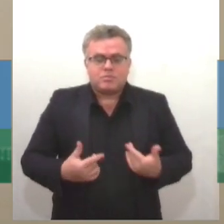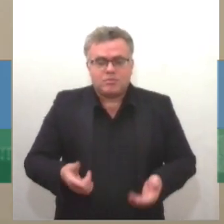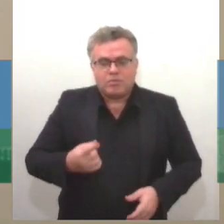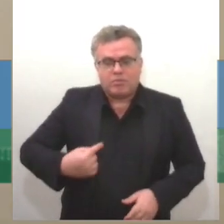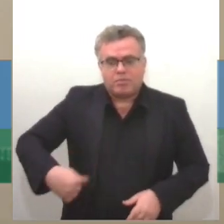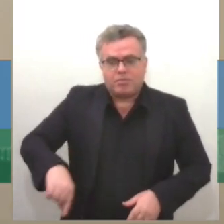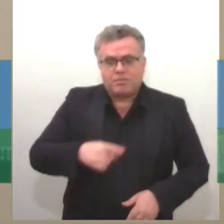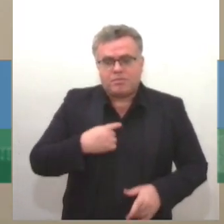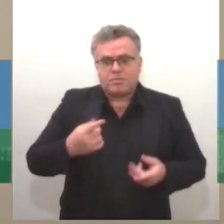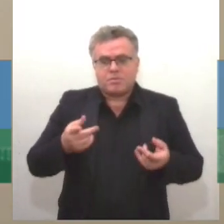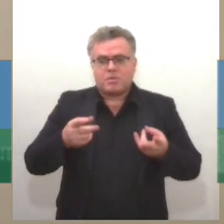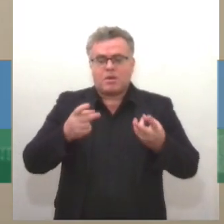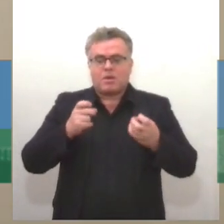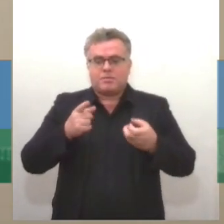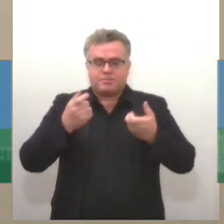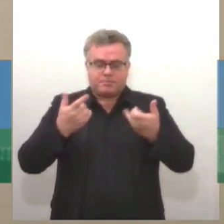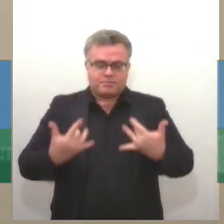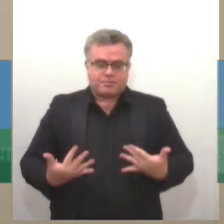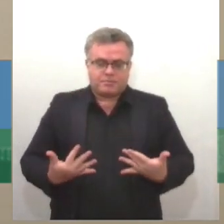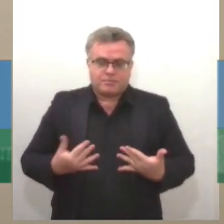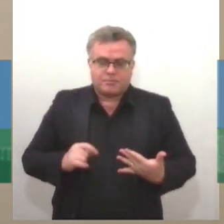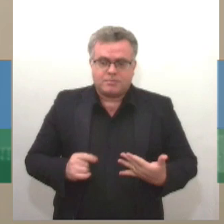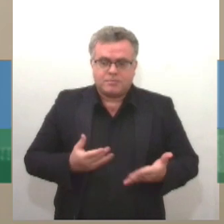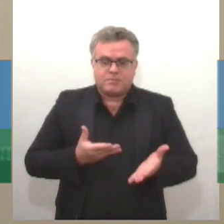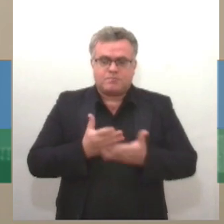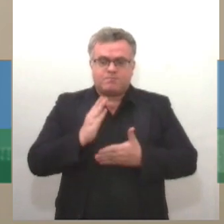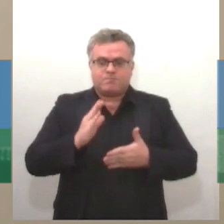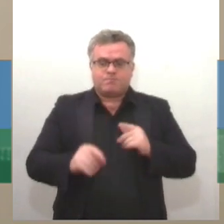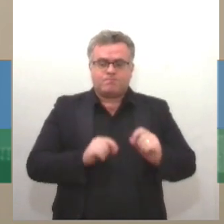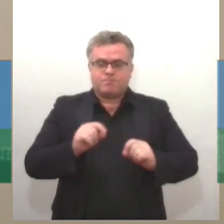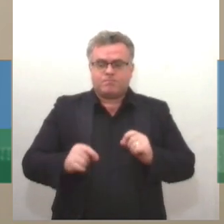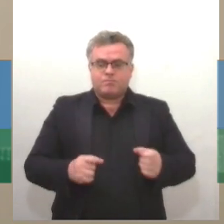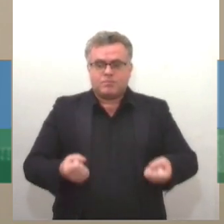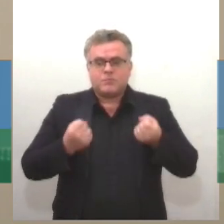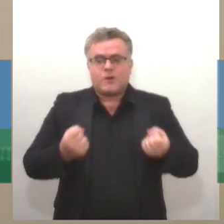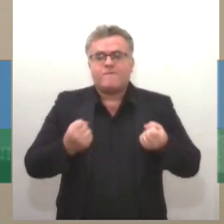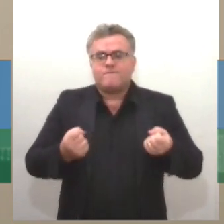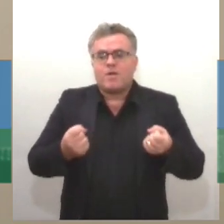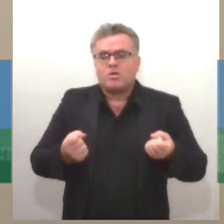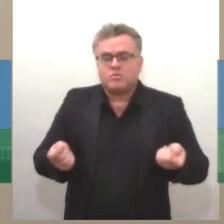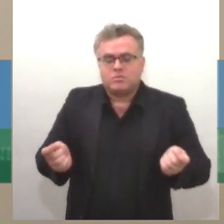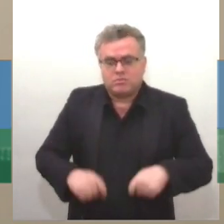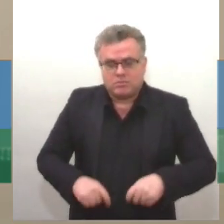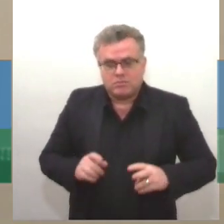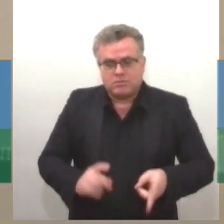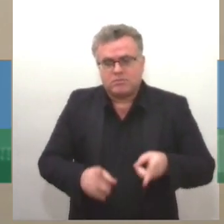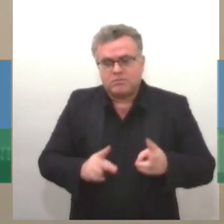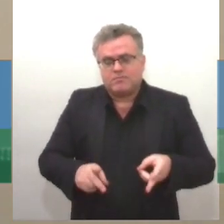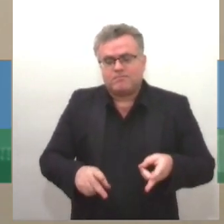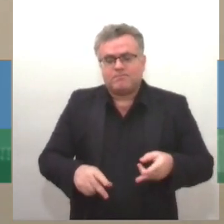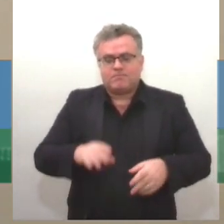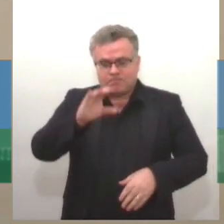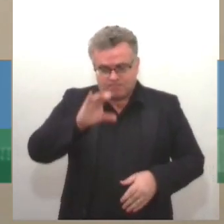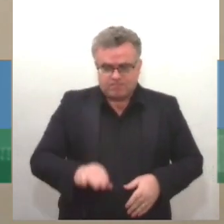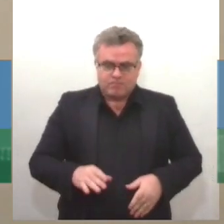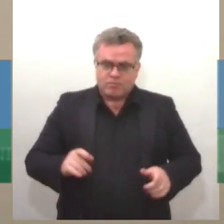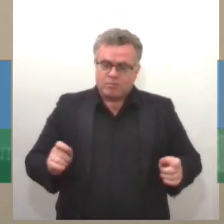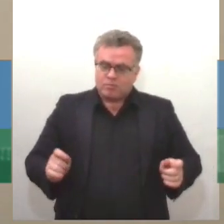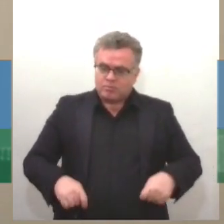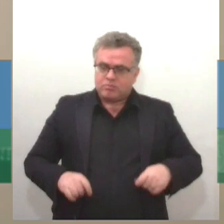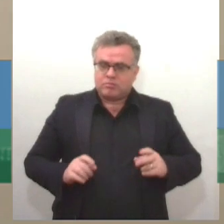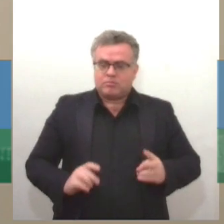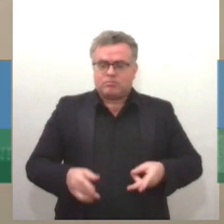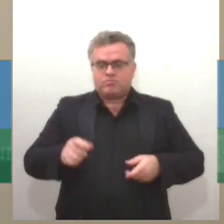você, Aline, de uma aprovação, é fortalecer as redes de cidadania para poder controlar